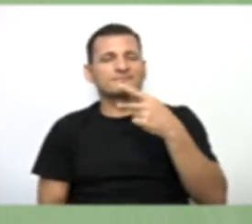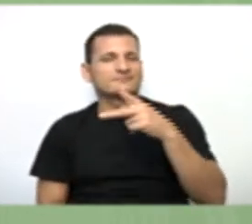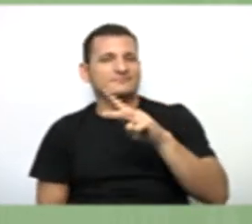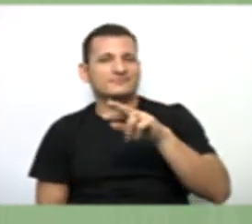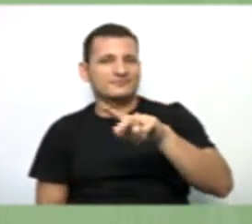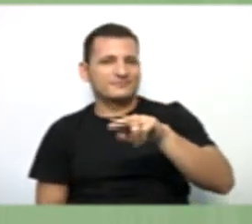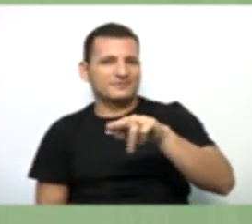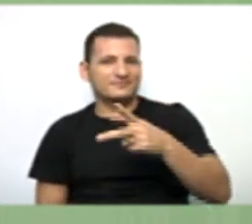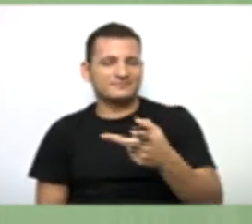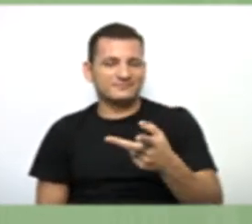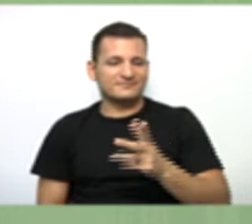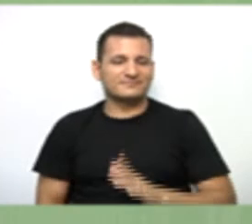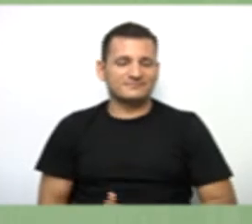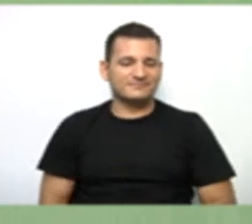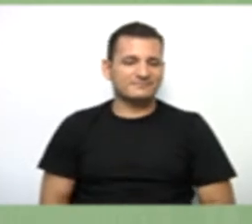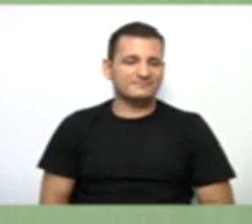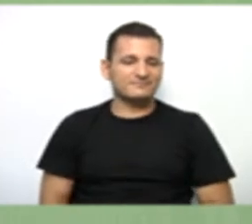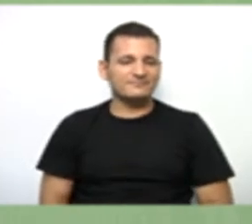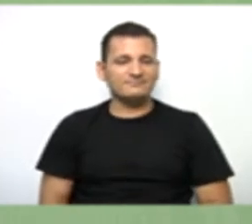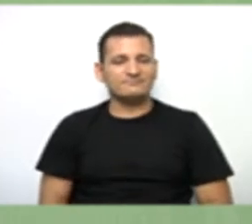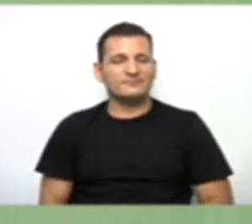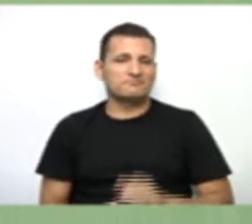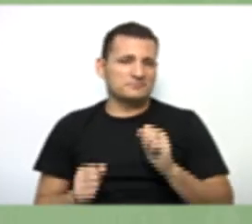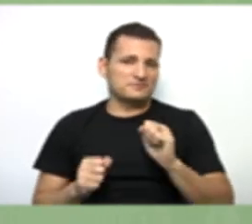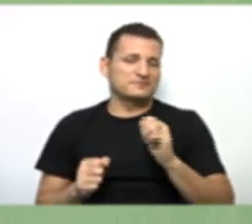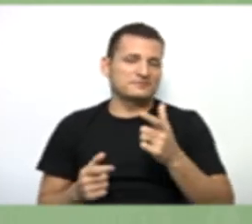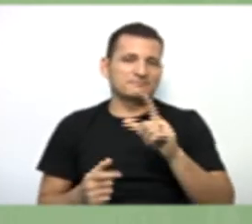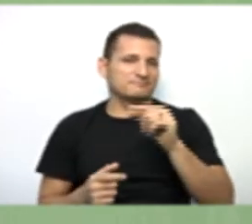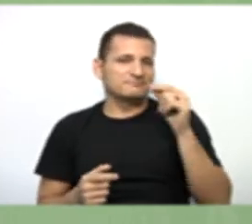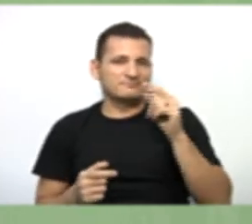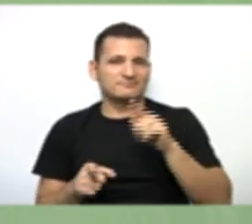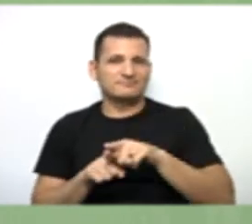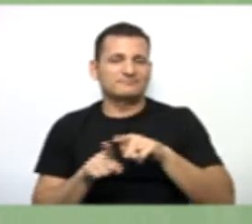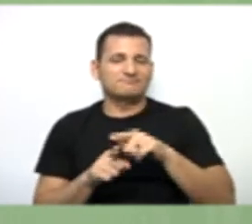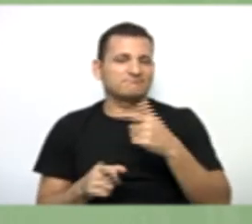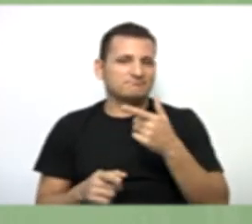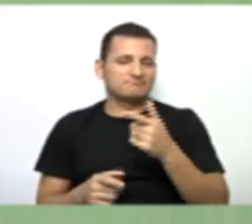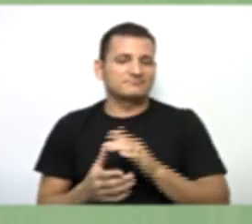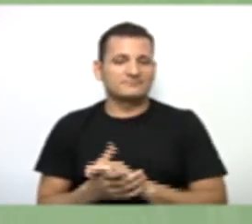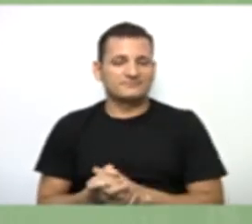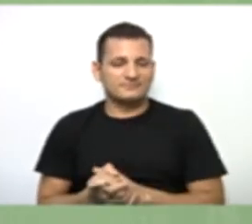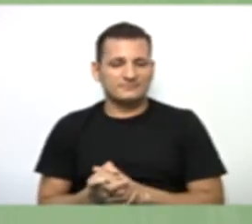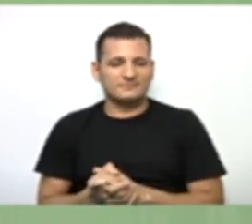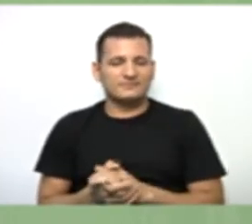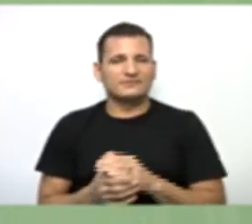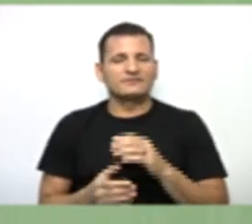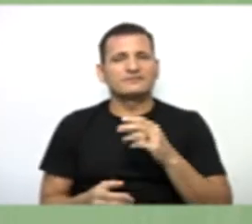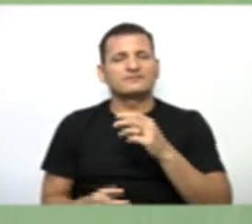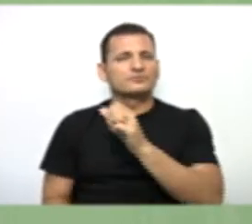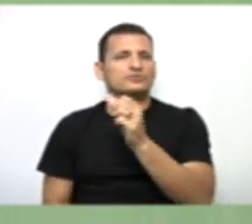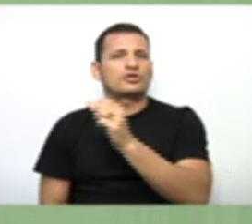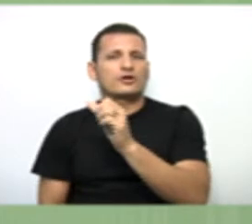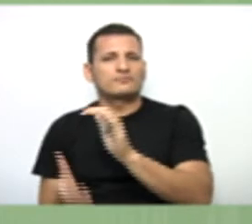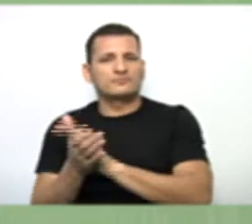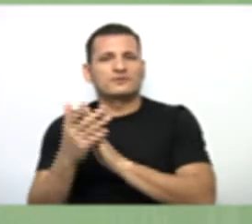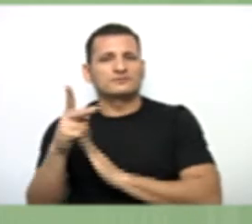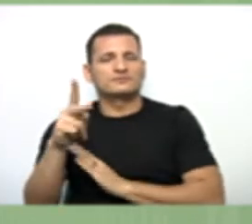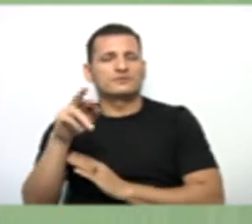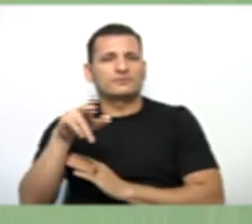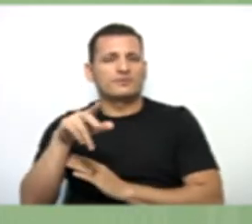para não responder, né? Cara, é uma alternativa, né? Tá negociando a resposta, mas tudo bem. O que você é da sogra da mulher do seu irmão?